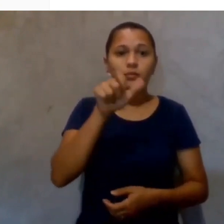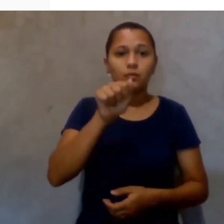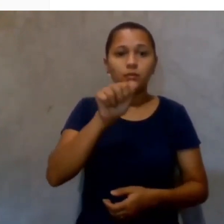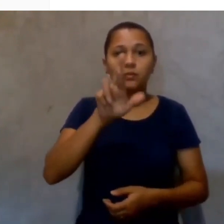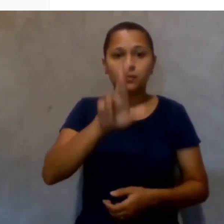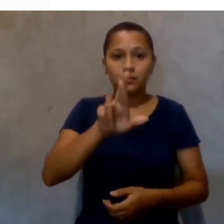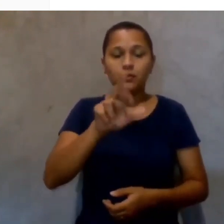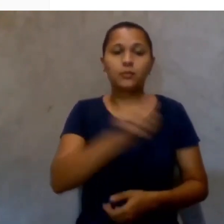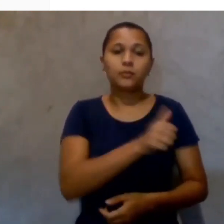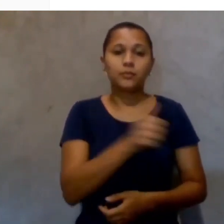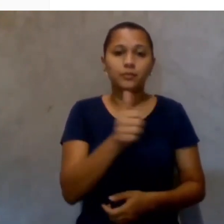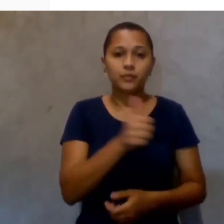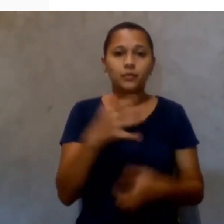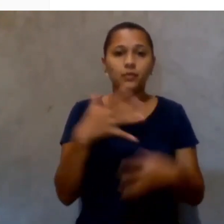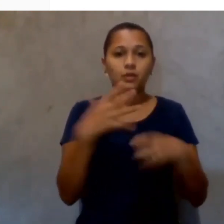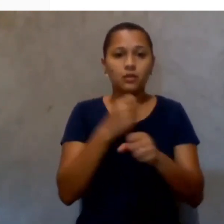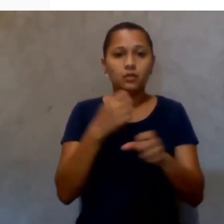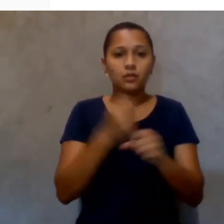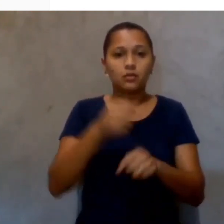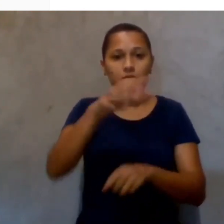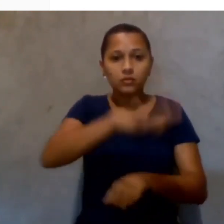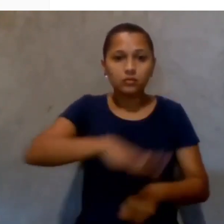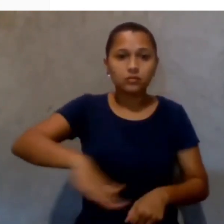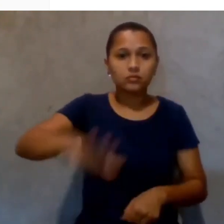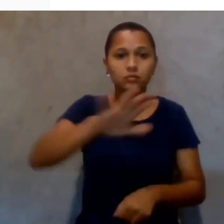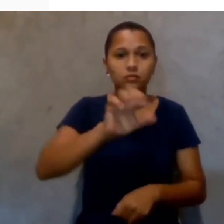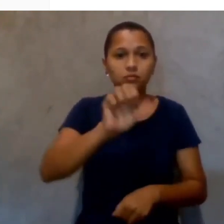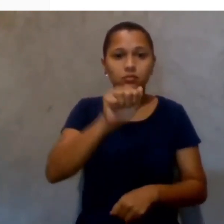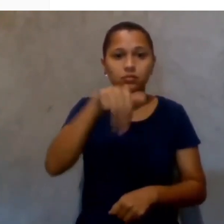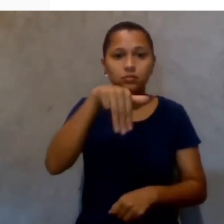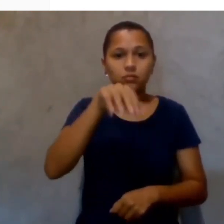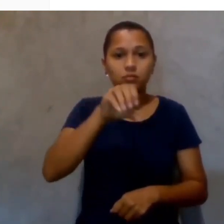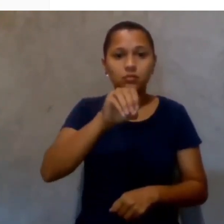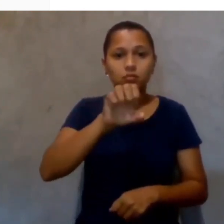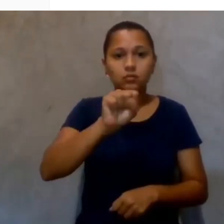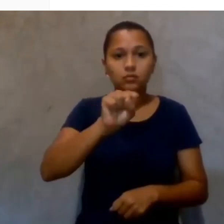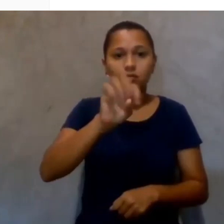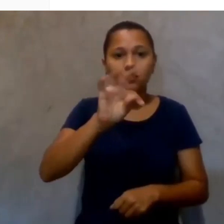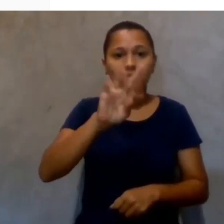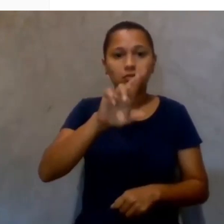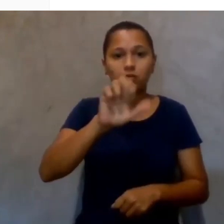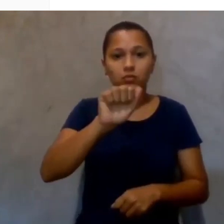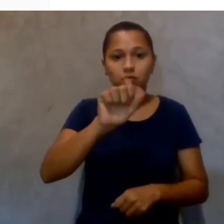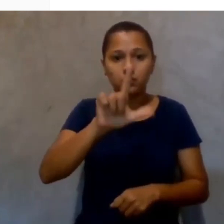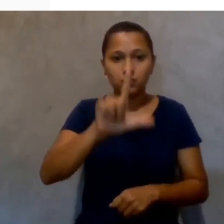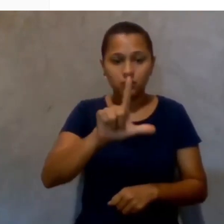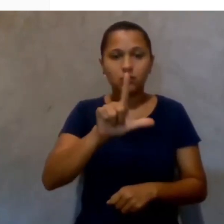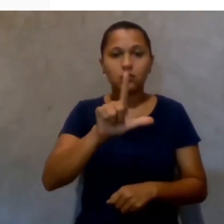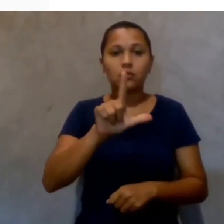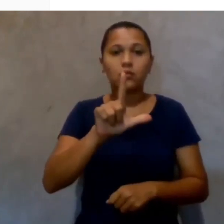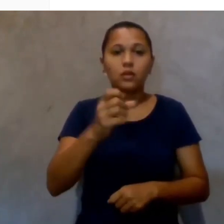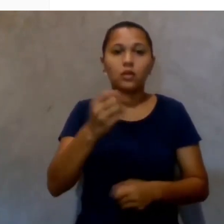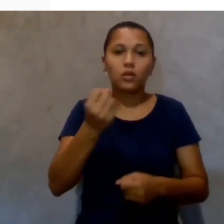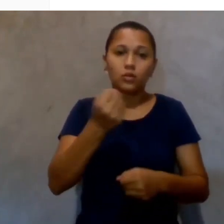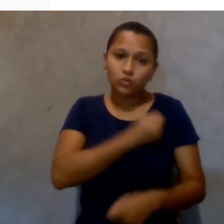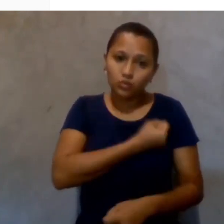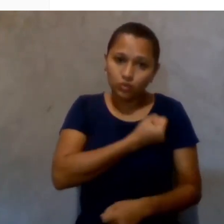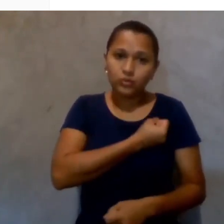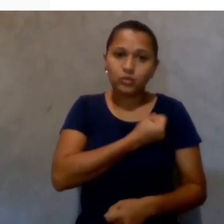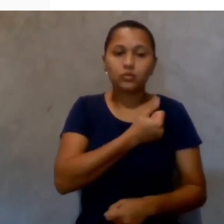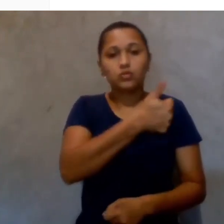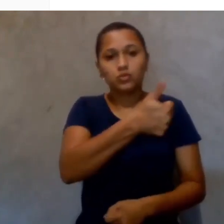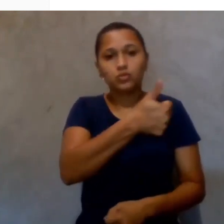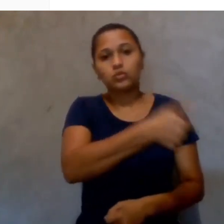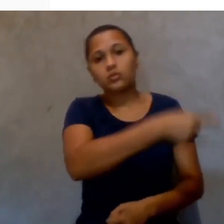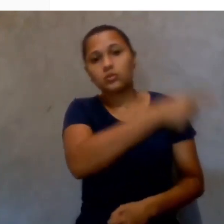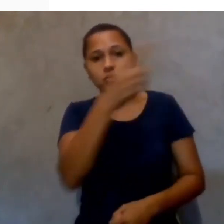do meu espaço amostral vai ser 6. E o meu evento é obter o número par. Então, esse evento é formado